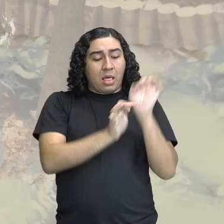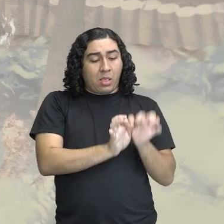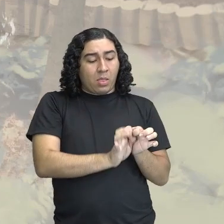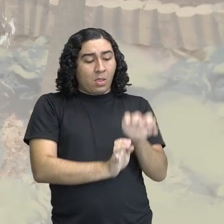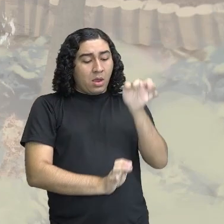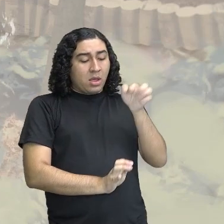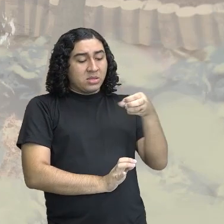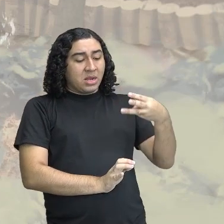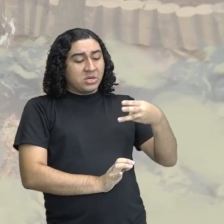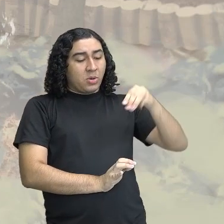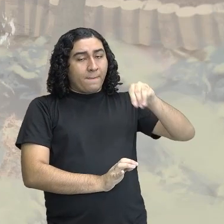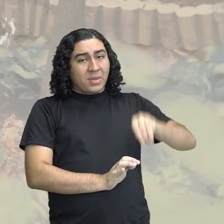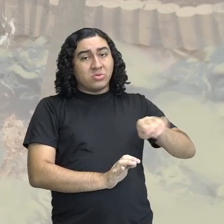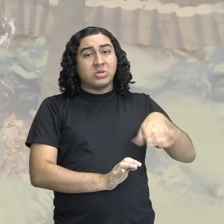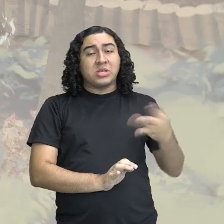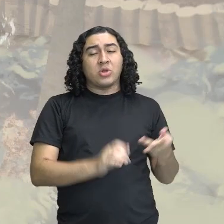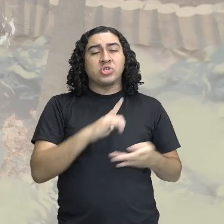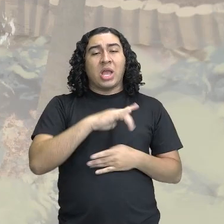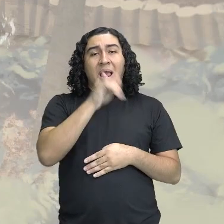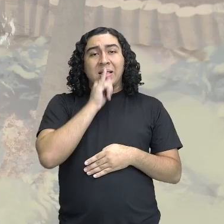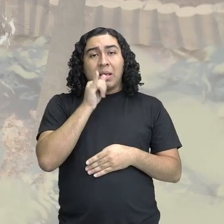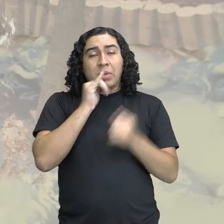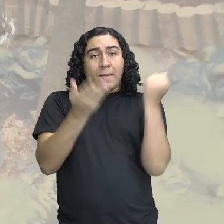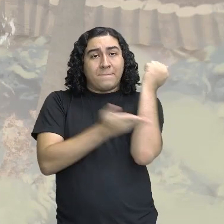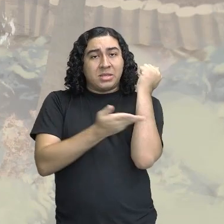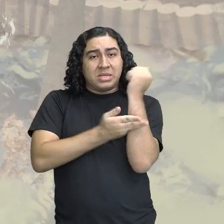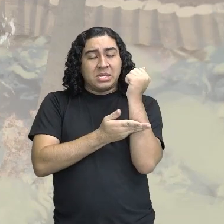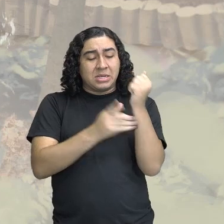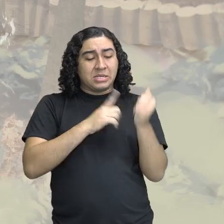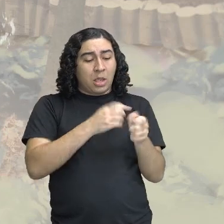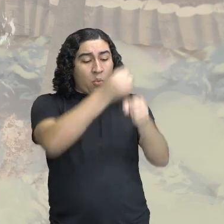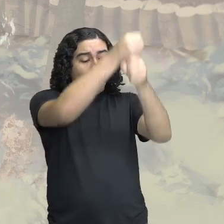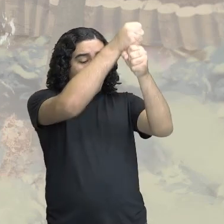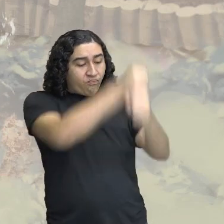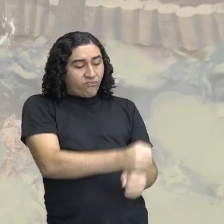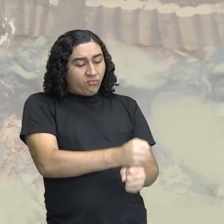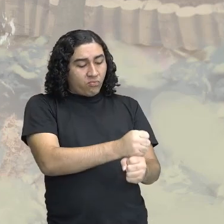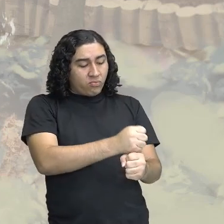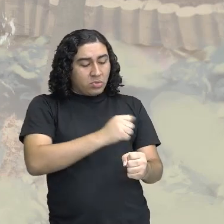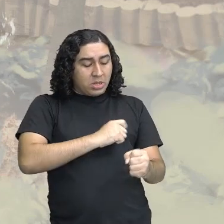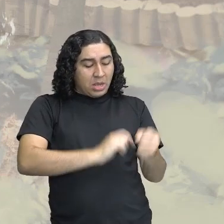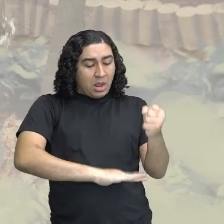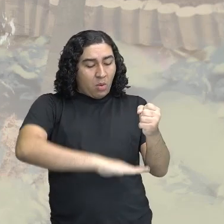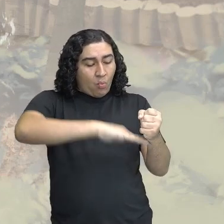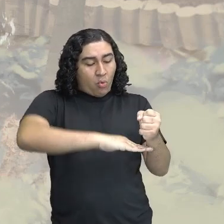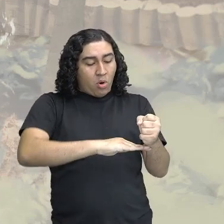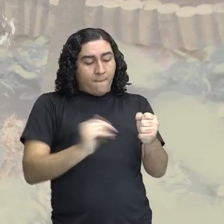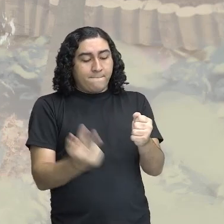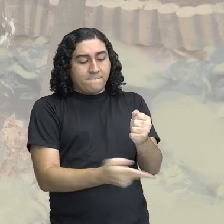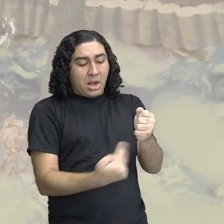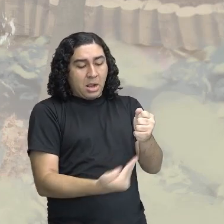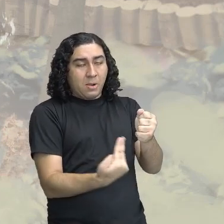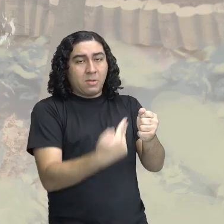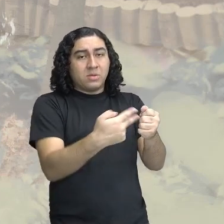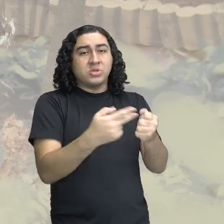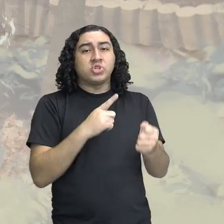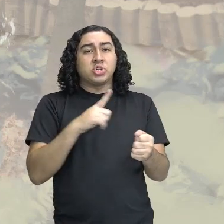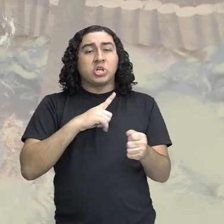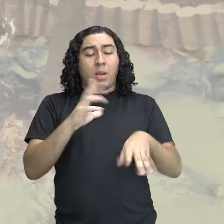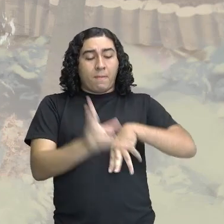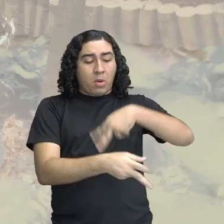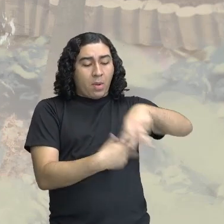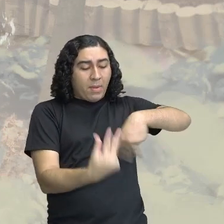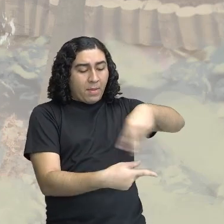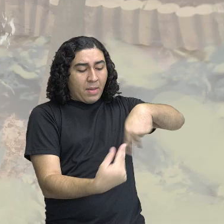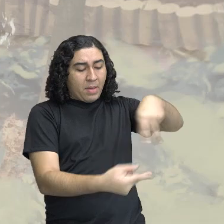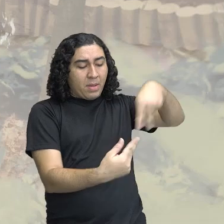eles fincavam umas estacas de madeira, entrelaçavam essa madeira ali com cordas,